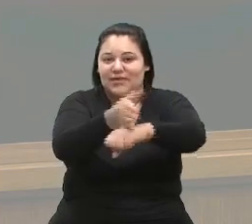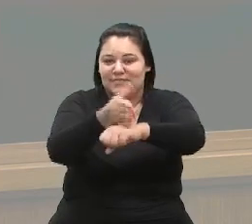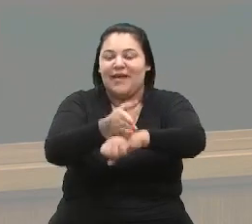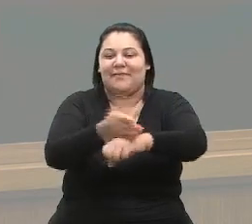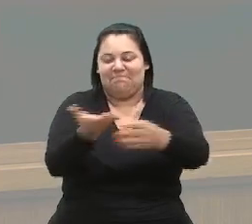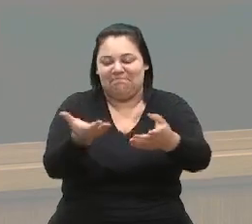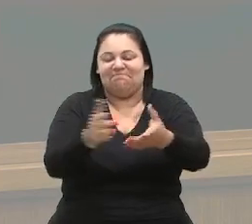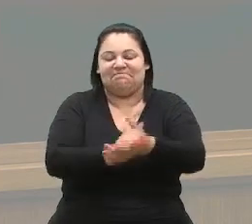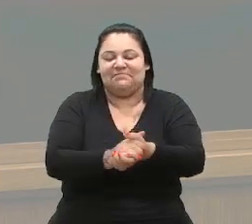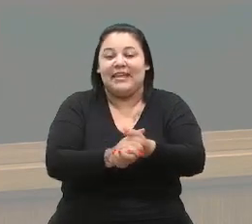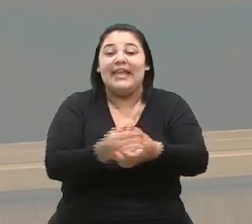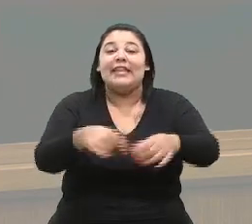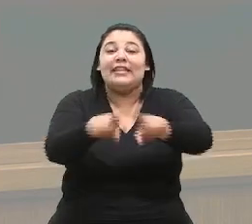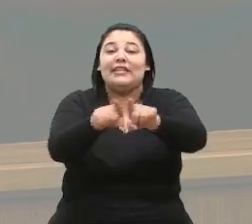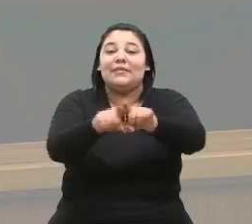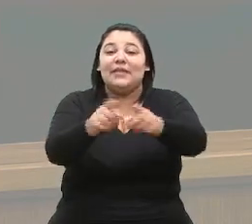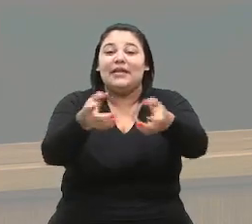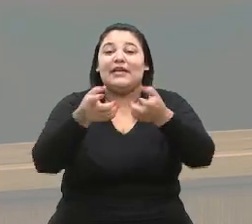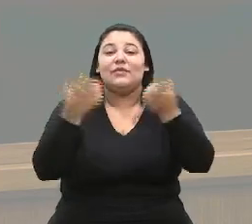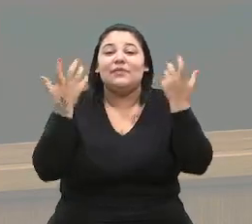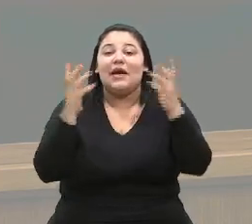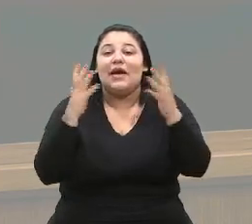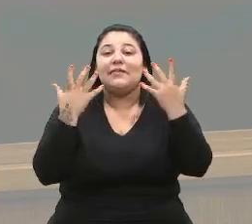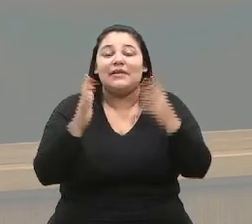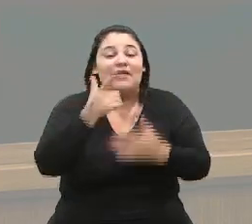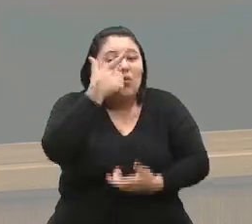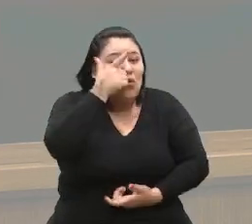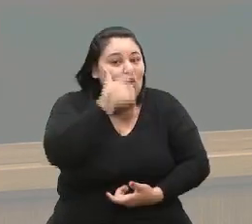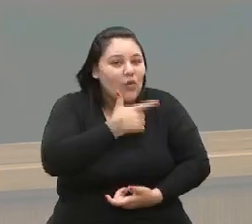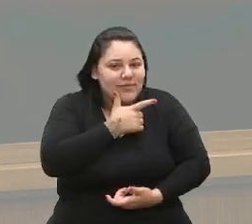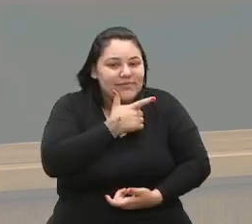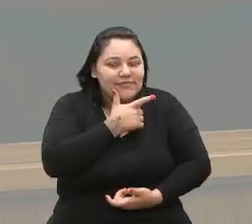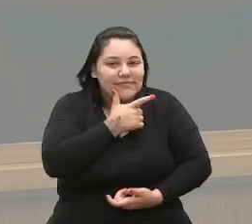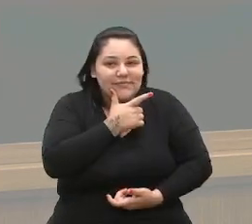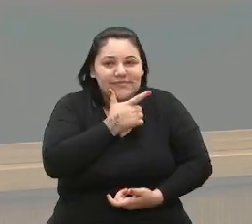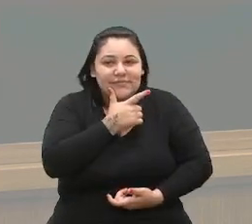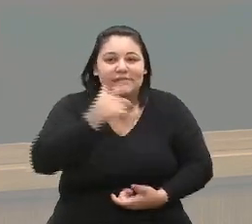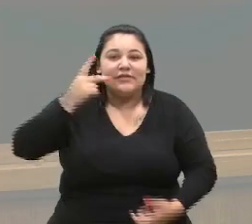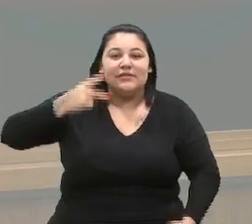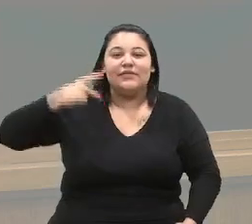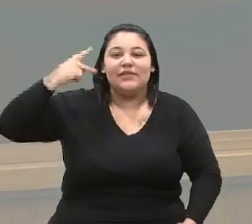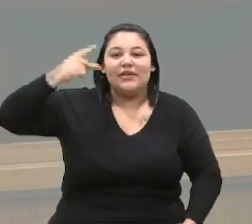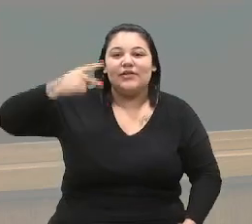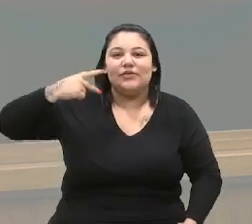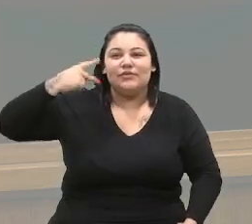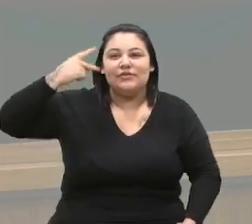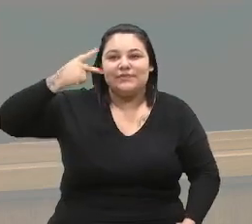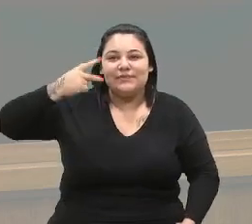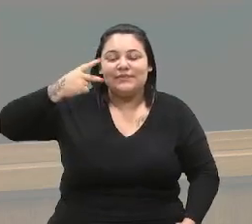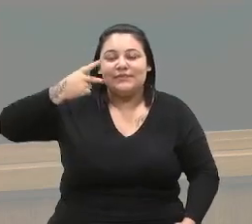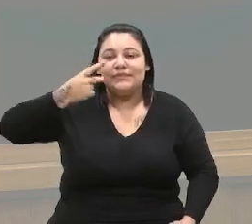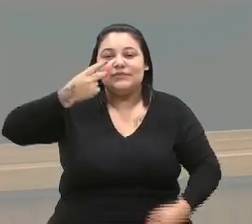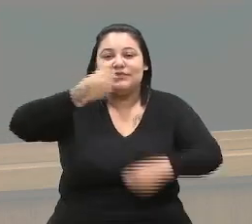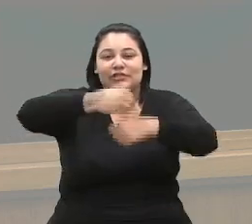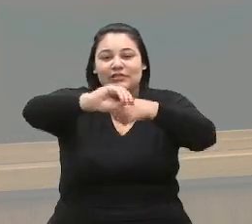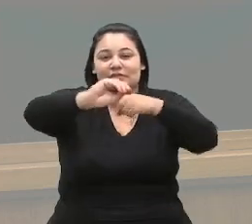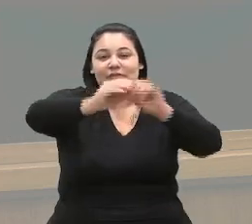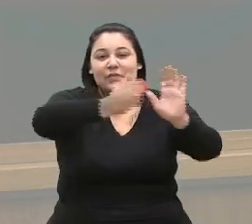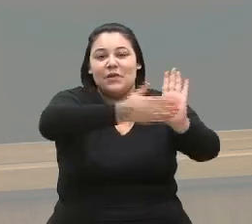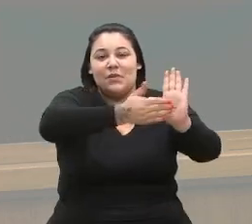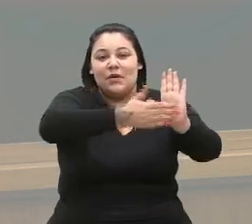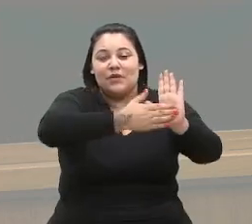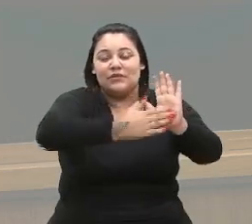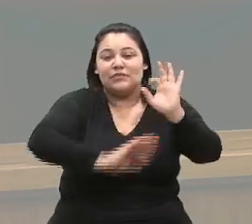né? Também quero parabenizar o Lucas, vereador Lucas, pela proposta, né? Pelo projeto